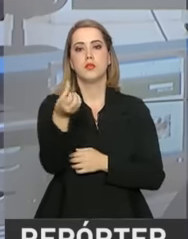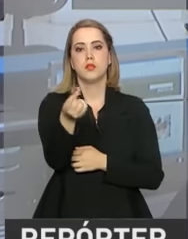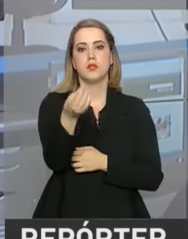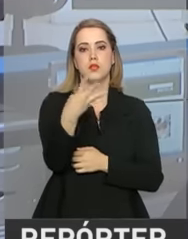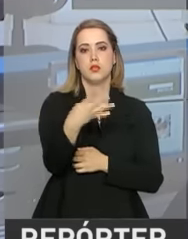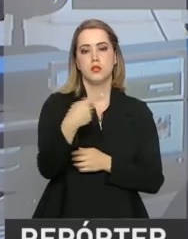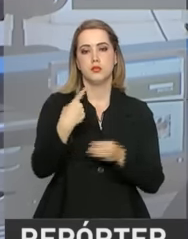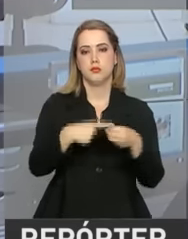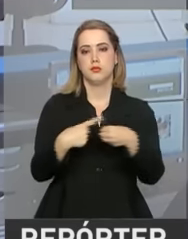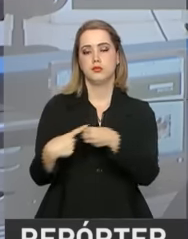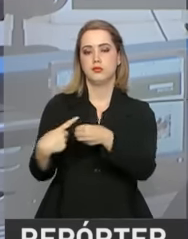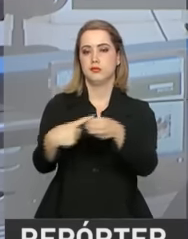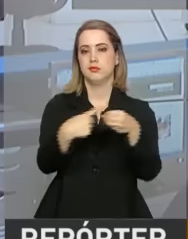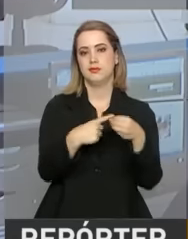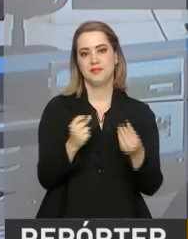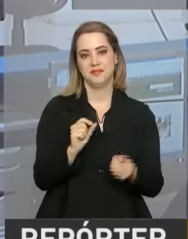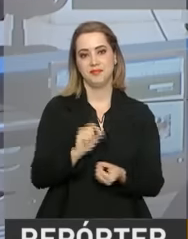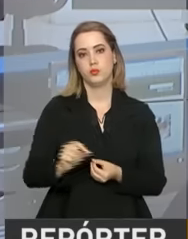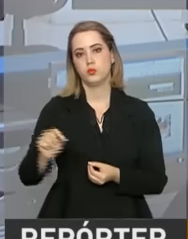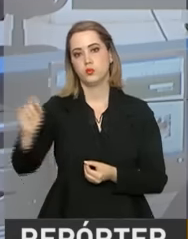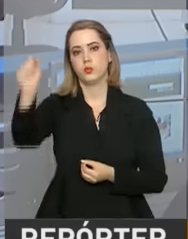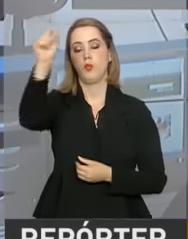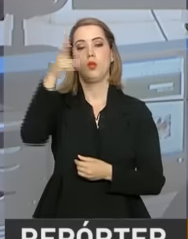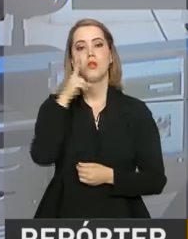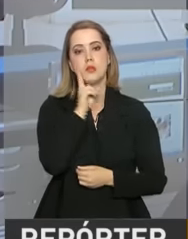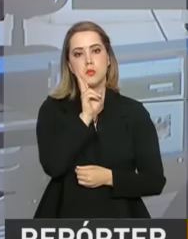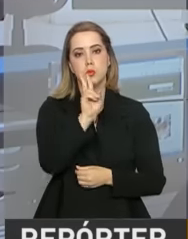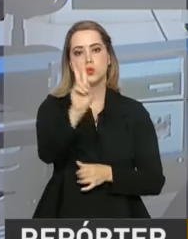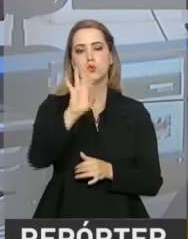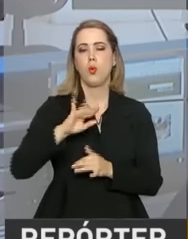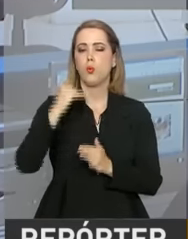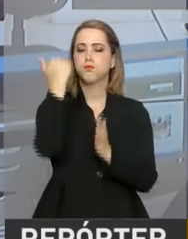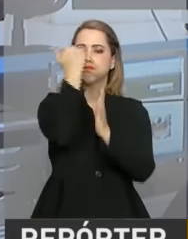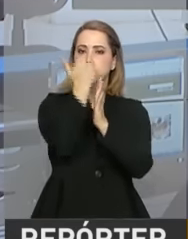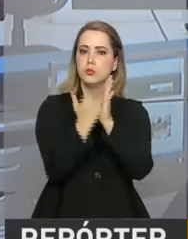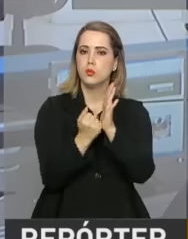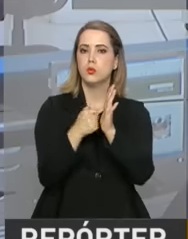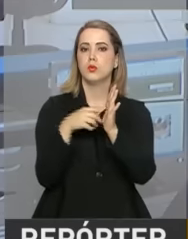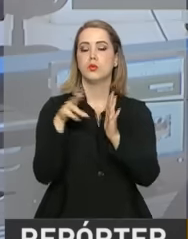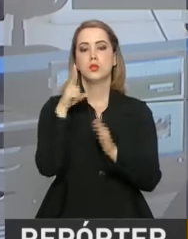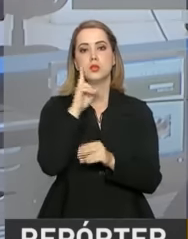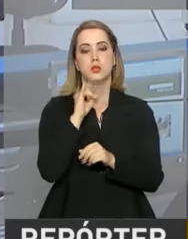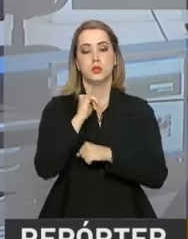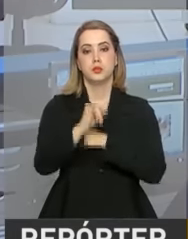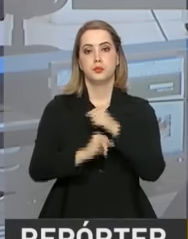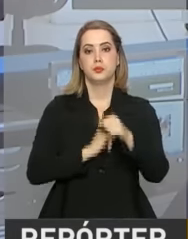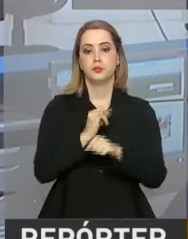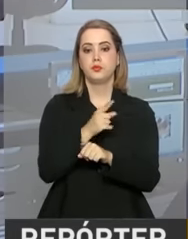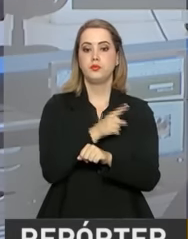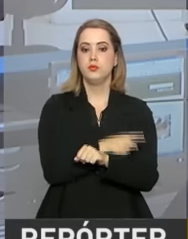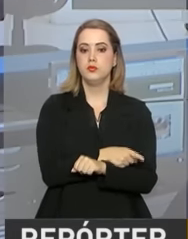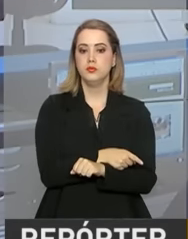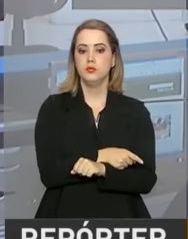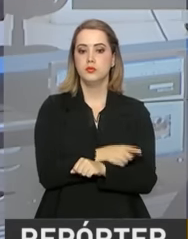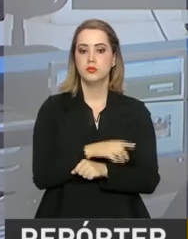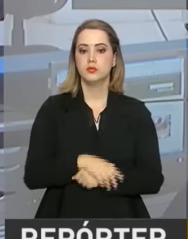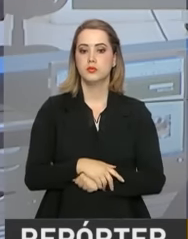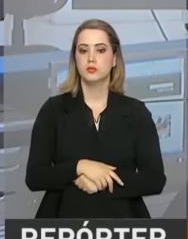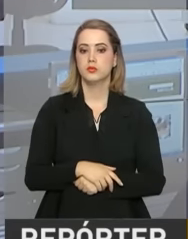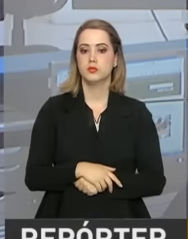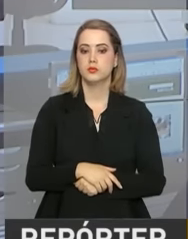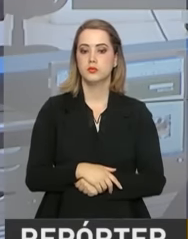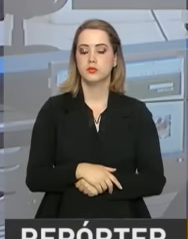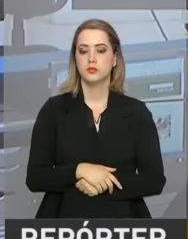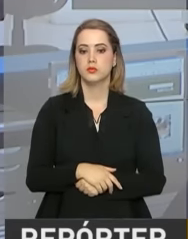364 cidades do país. É possível conferir a programação completa no site que aparece aí no seu vídeo,